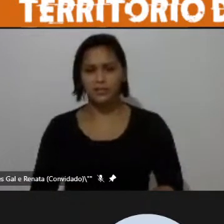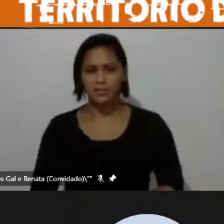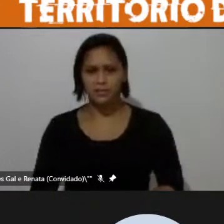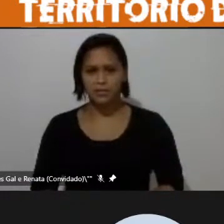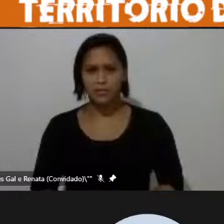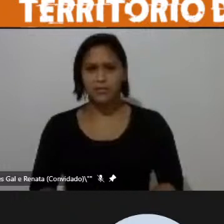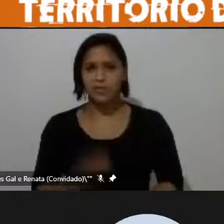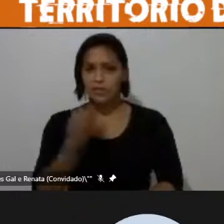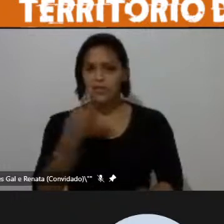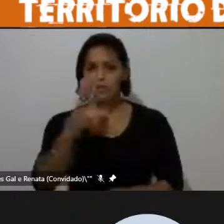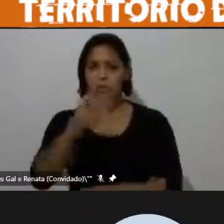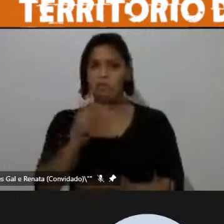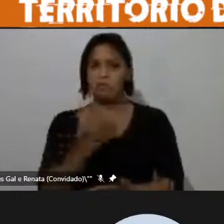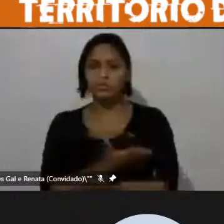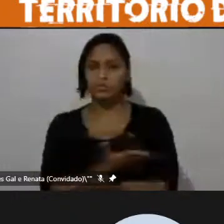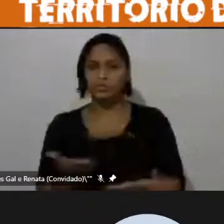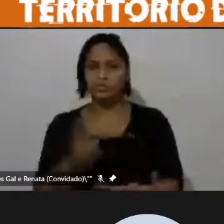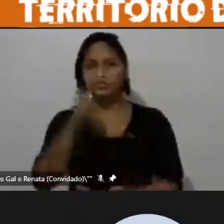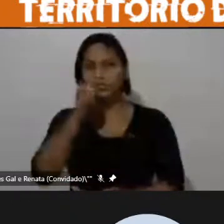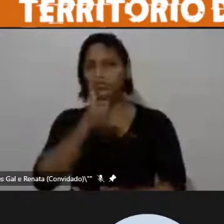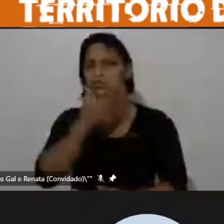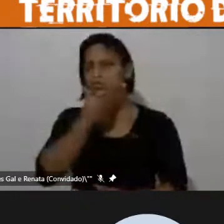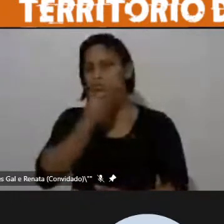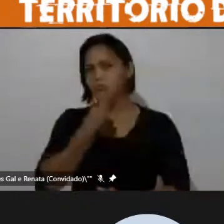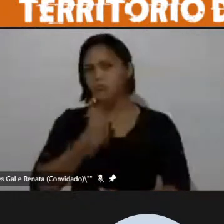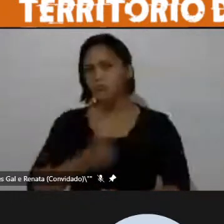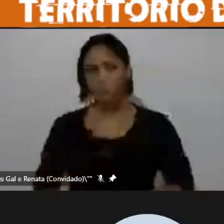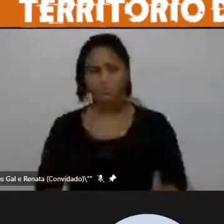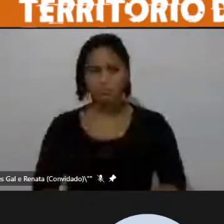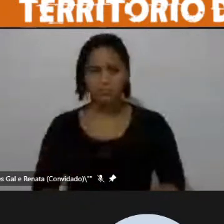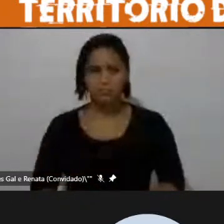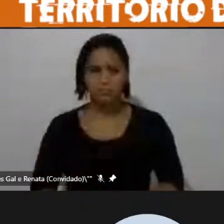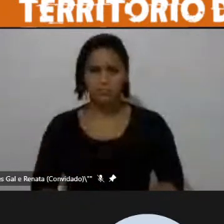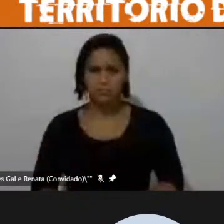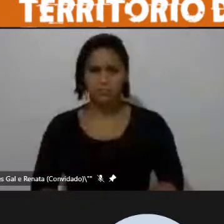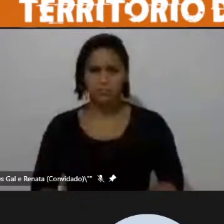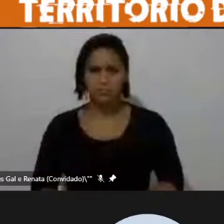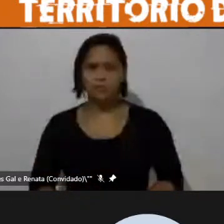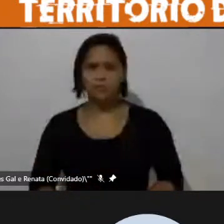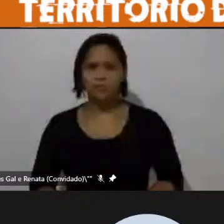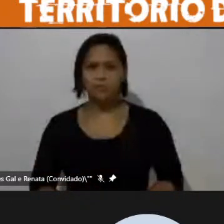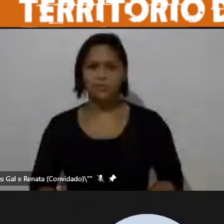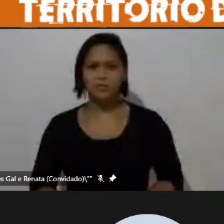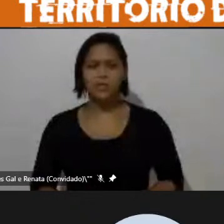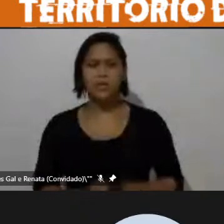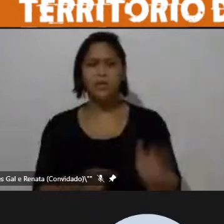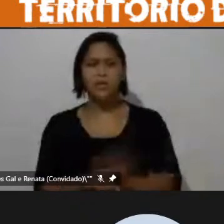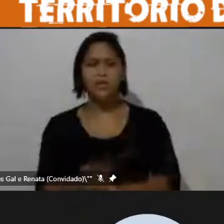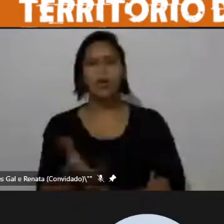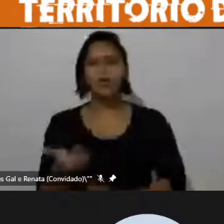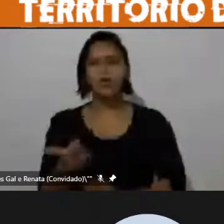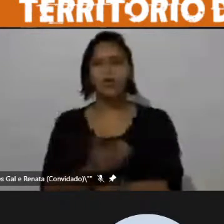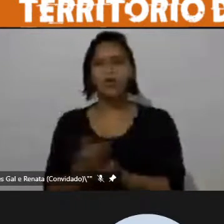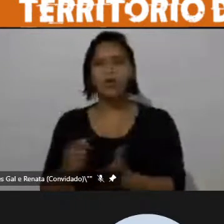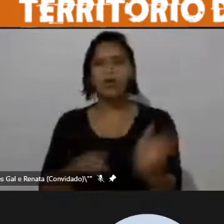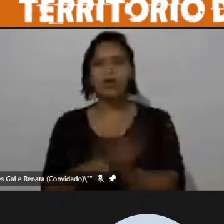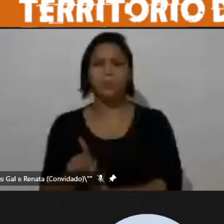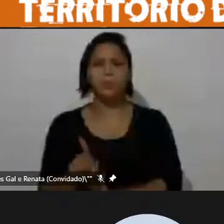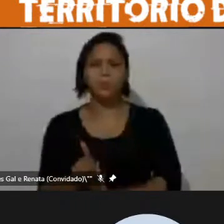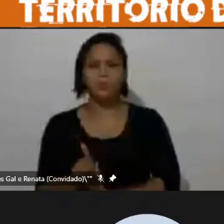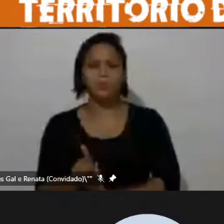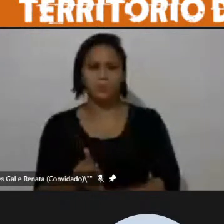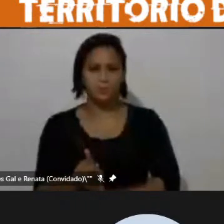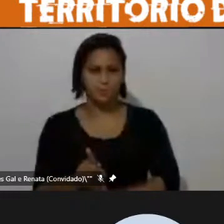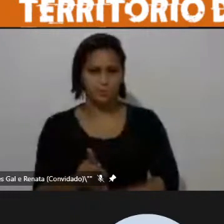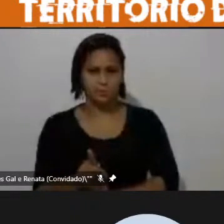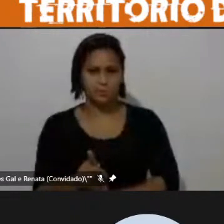Boa noite a todos e a todas. Fabiana, Patrícia. Queria começar com uma pergunta